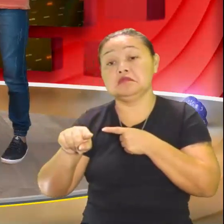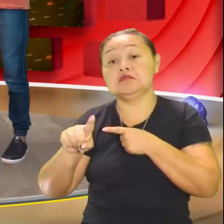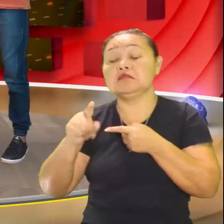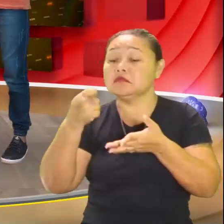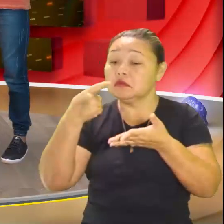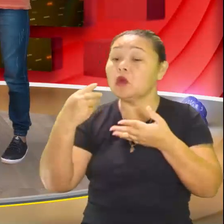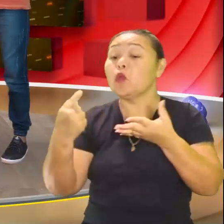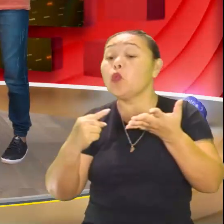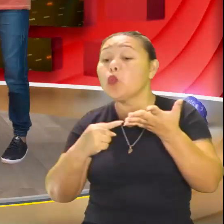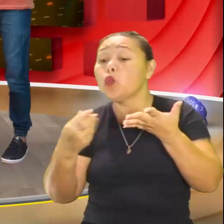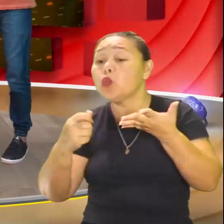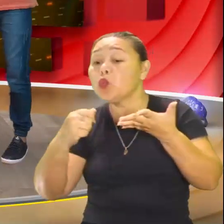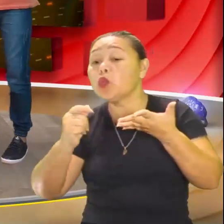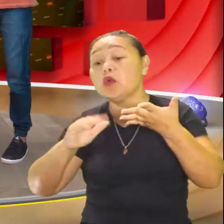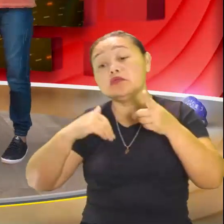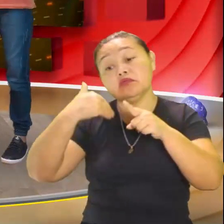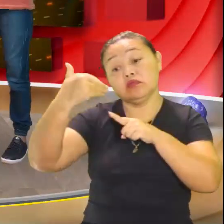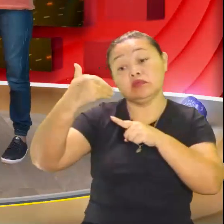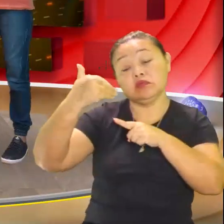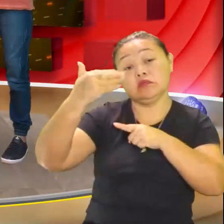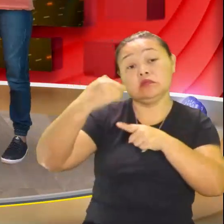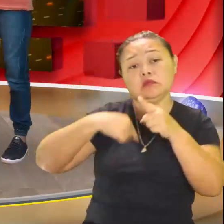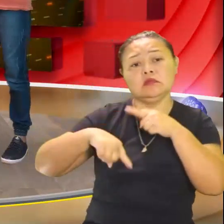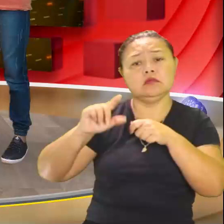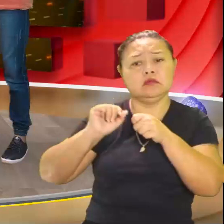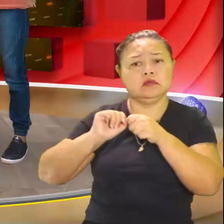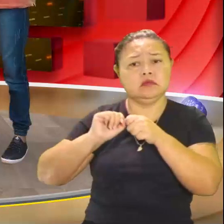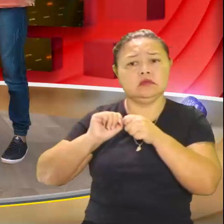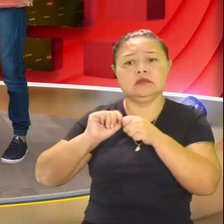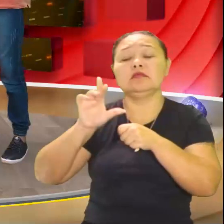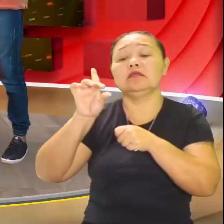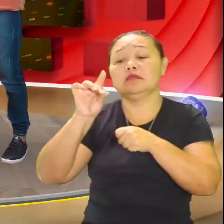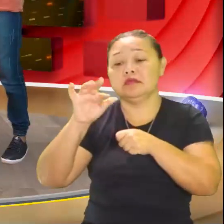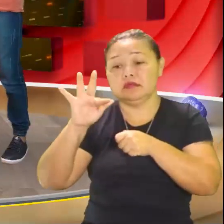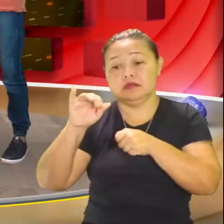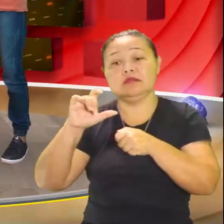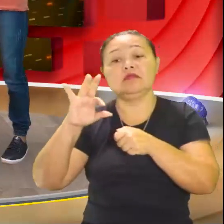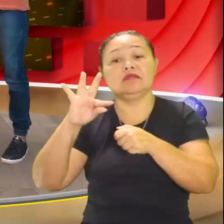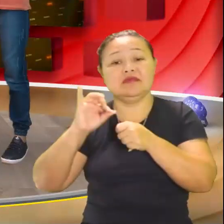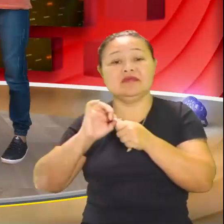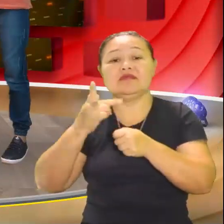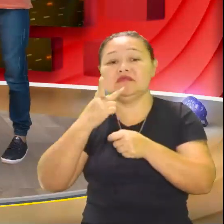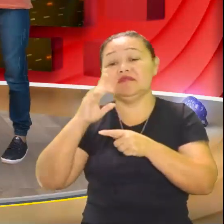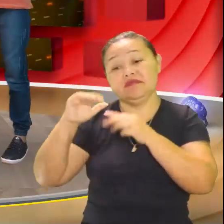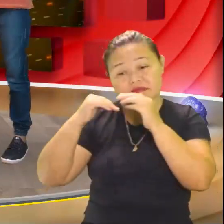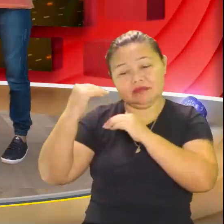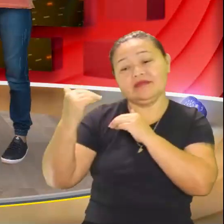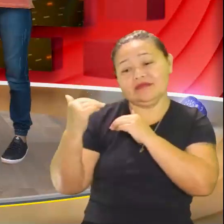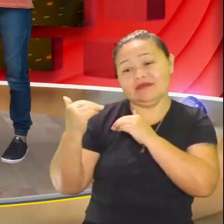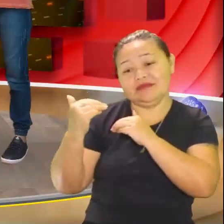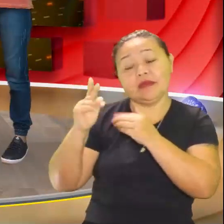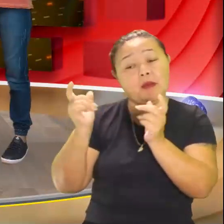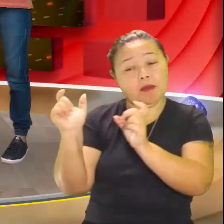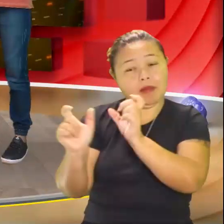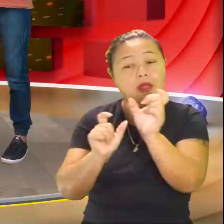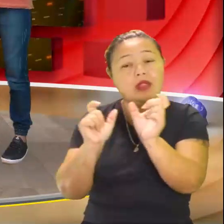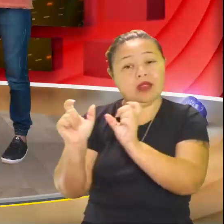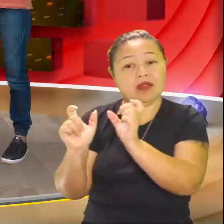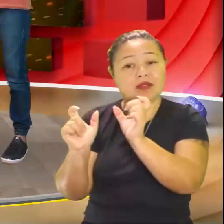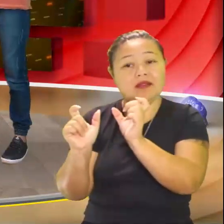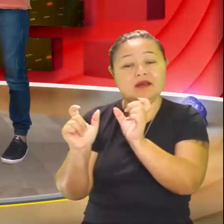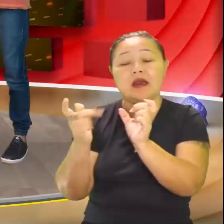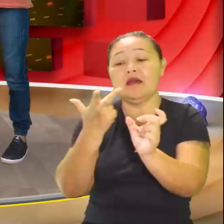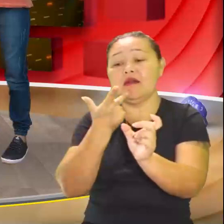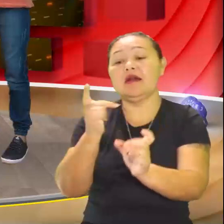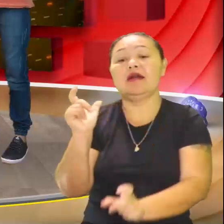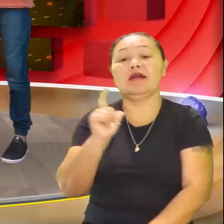Tem que especificar como é que foi, se foi para mais ou para menos. Não, se falar déficit, já tem. Se falar crescimento e se falar déficit... Ele fala só a